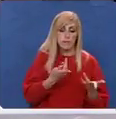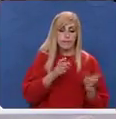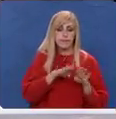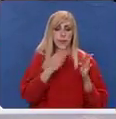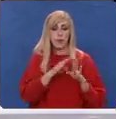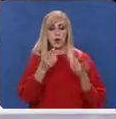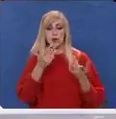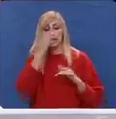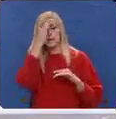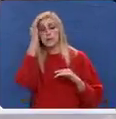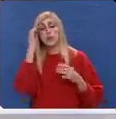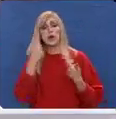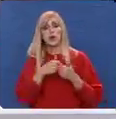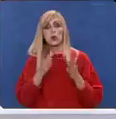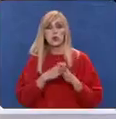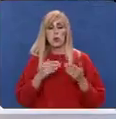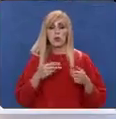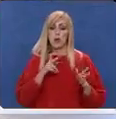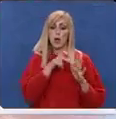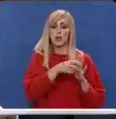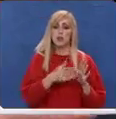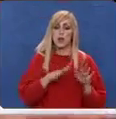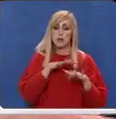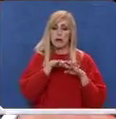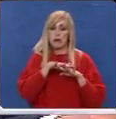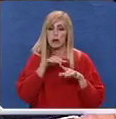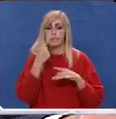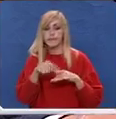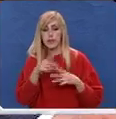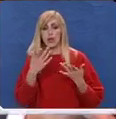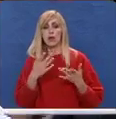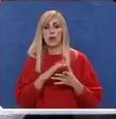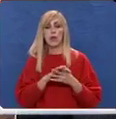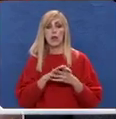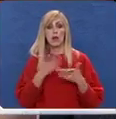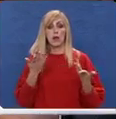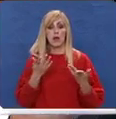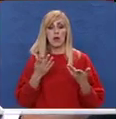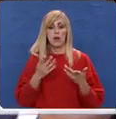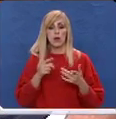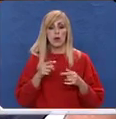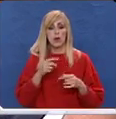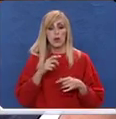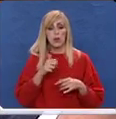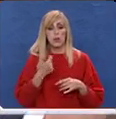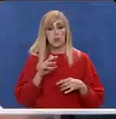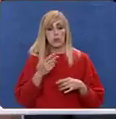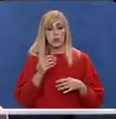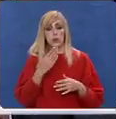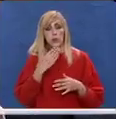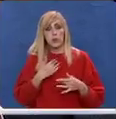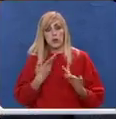toda toda a entrada está grave a valsa janelas e portas são trabalhadas é o bruno é deus